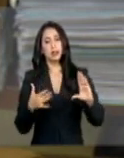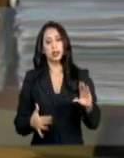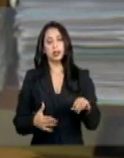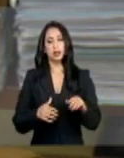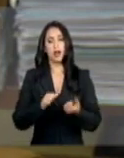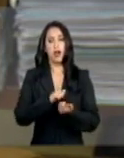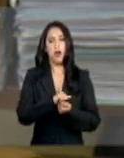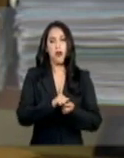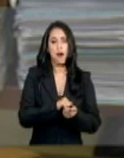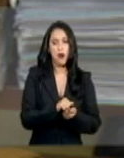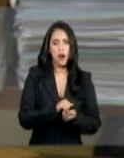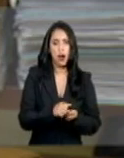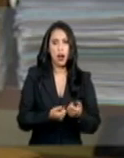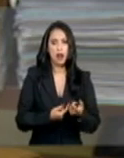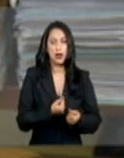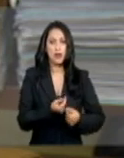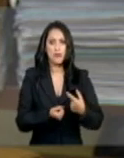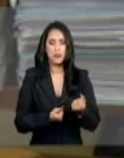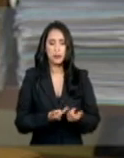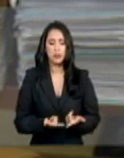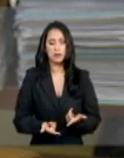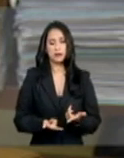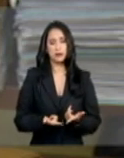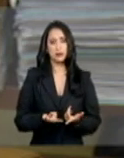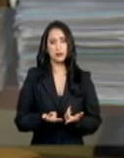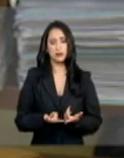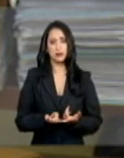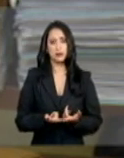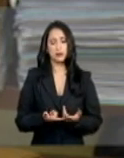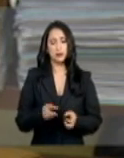de capitais e tal e